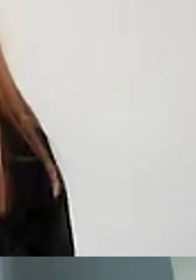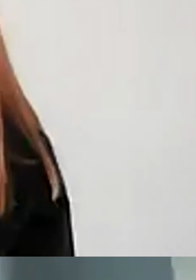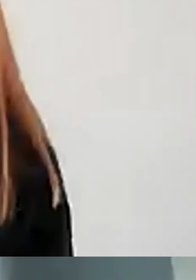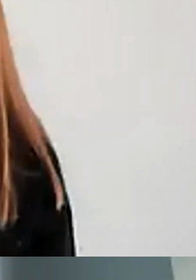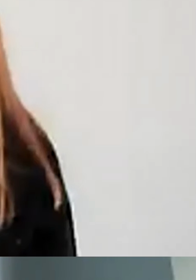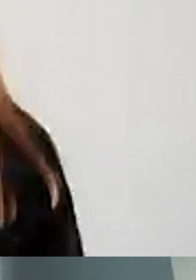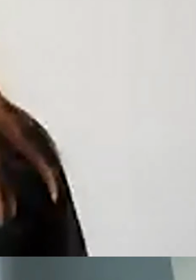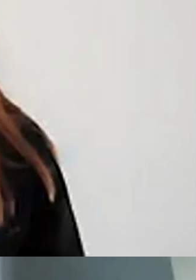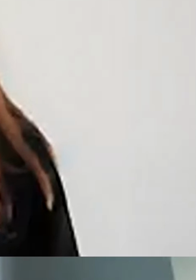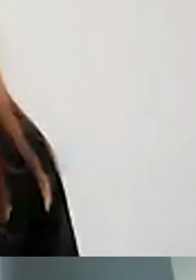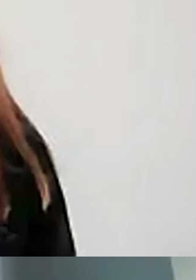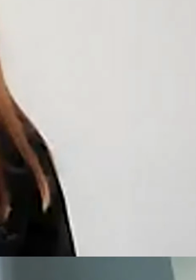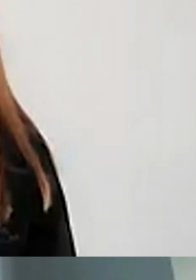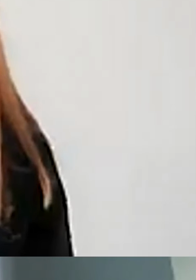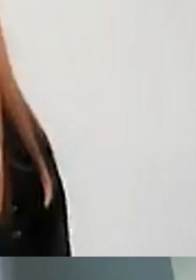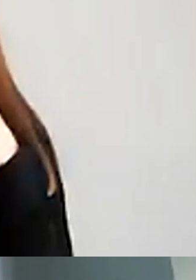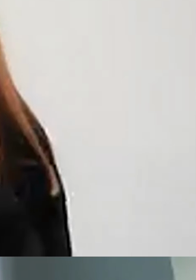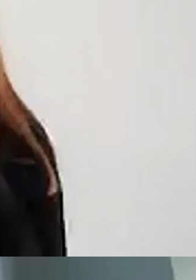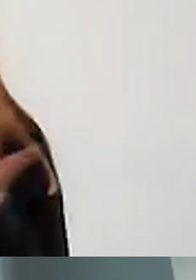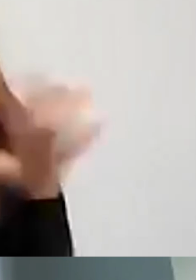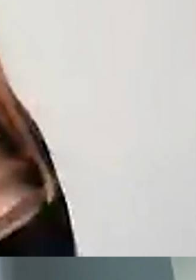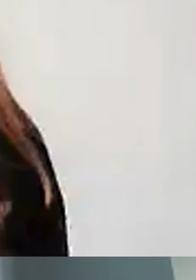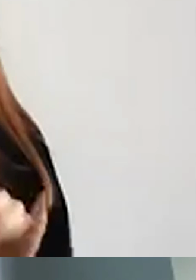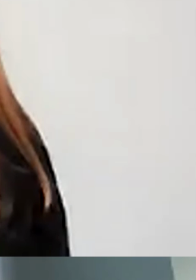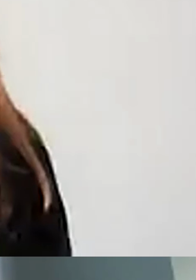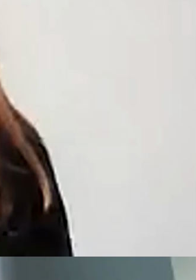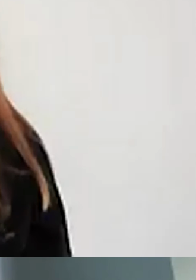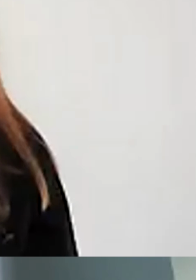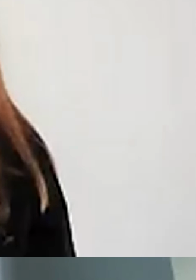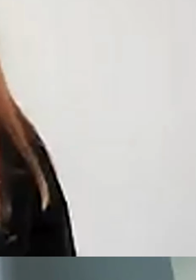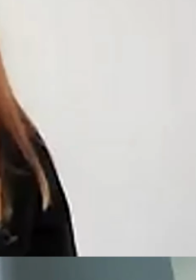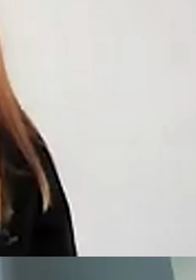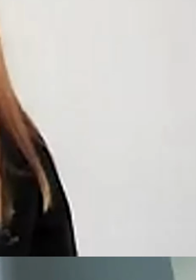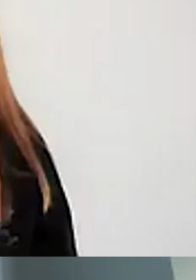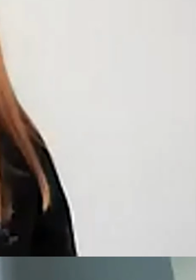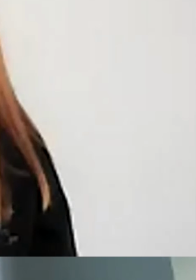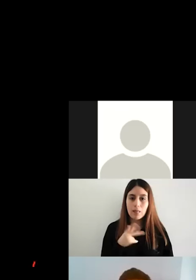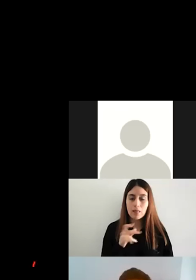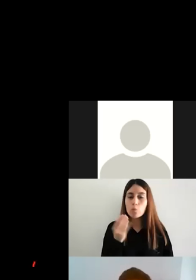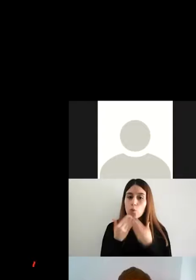de Portugal com a União Europeia. Doutora Alexandra Cerqueira, muito obrigado.